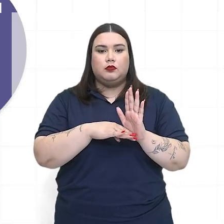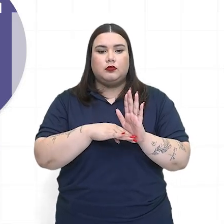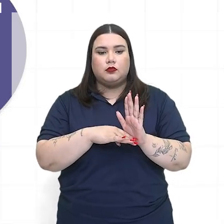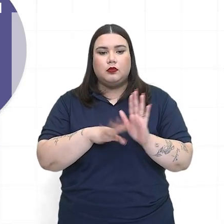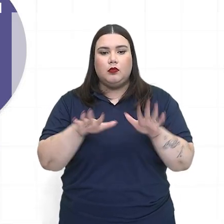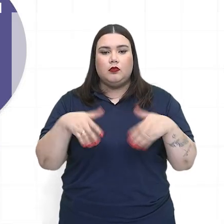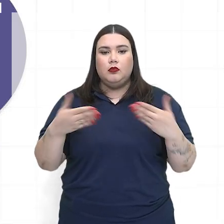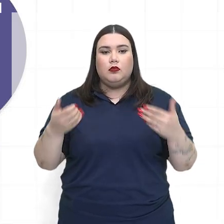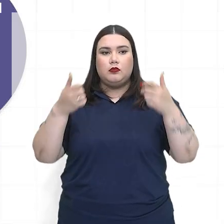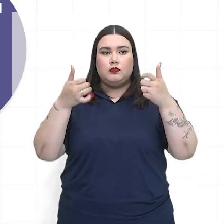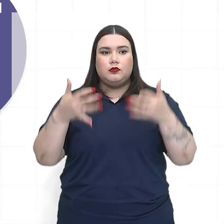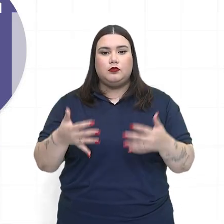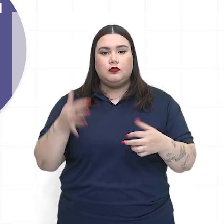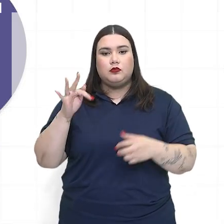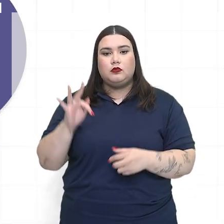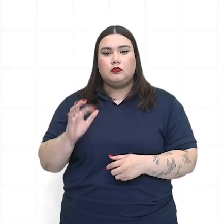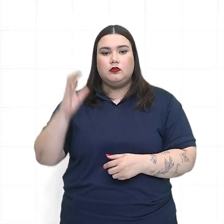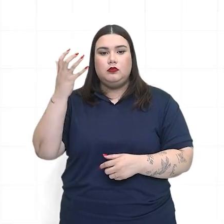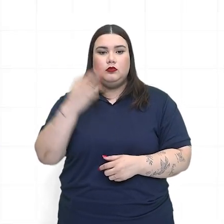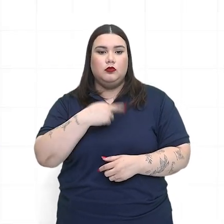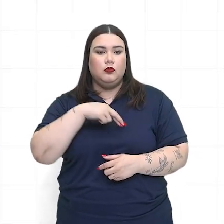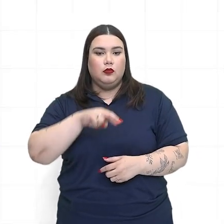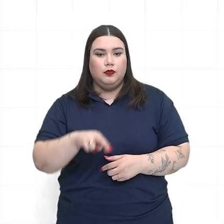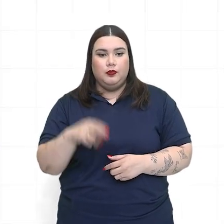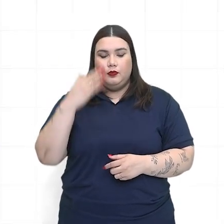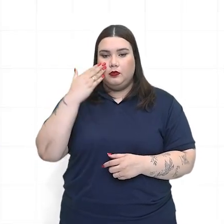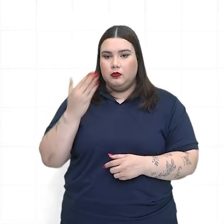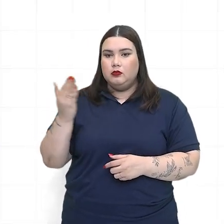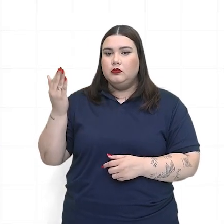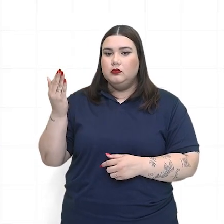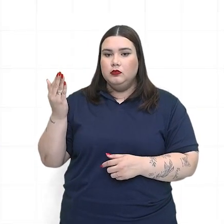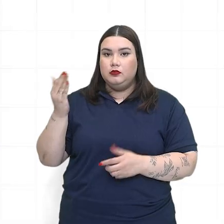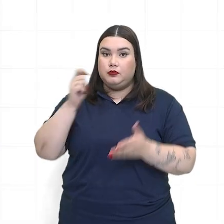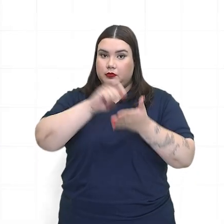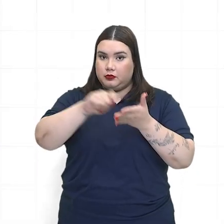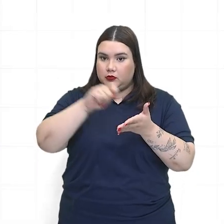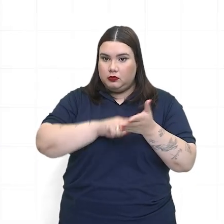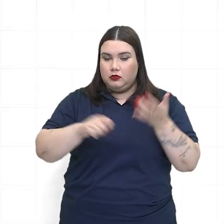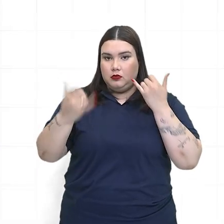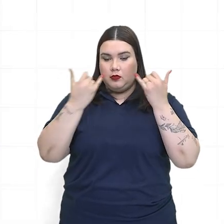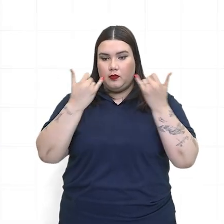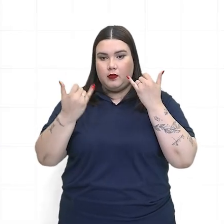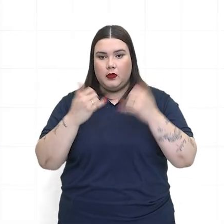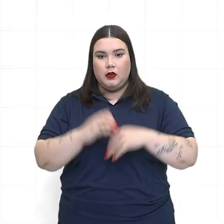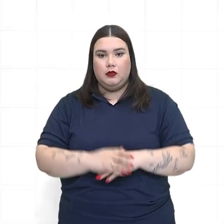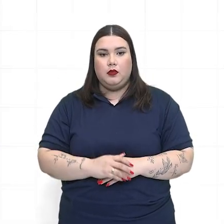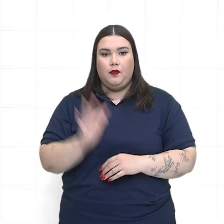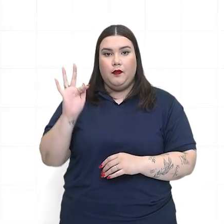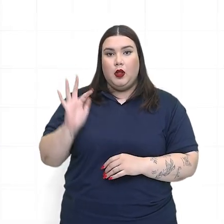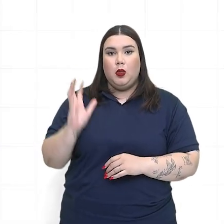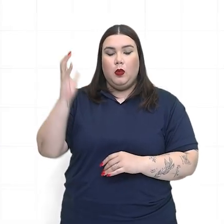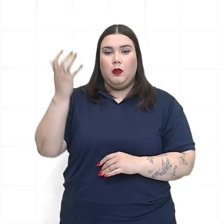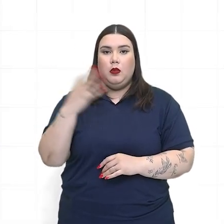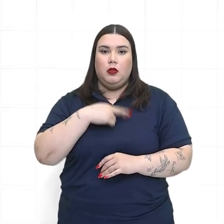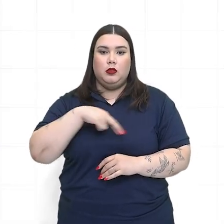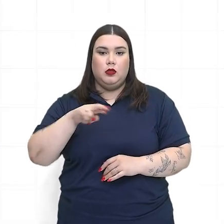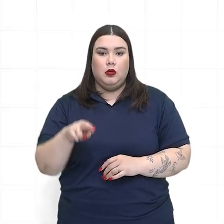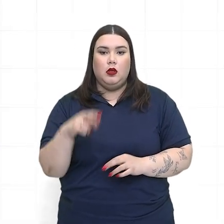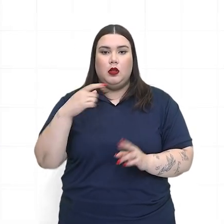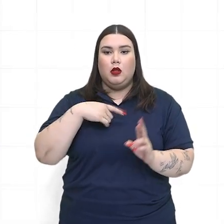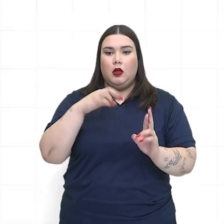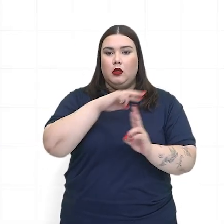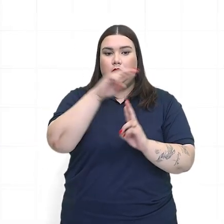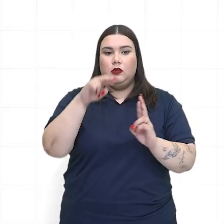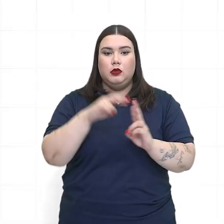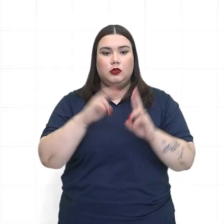Qual é a definição do fenômeno religioso? Anota bem. O fenômeno religioso, ele